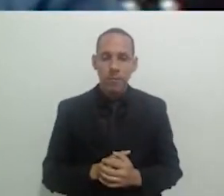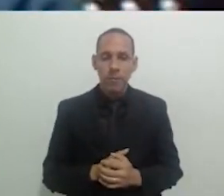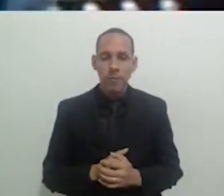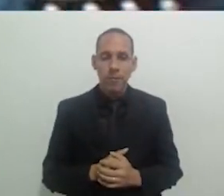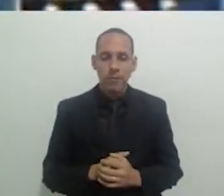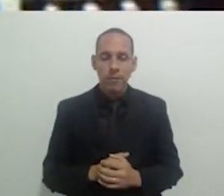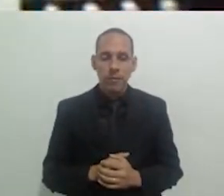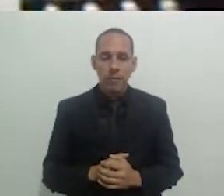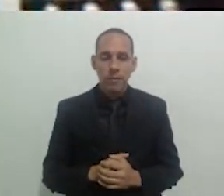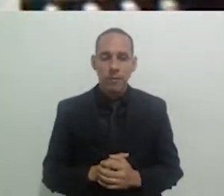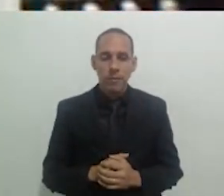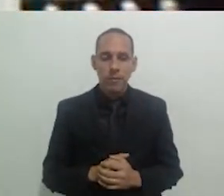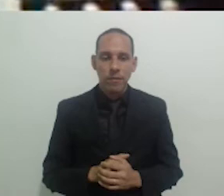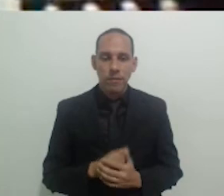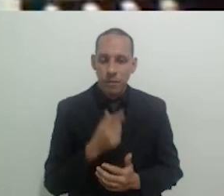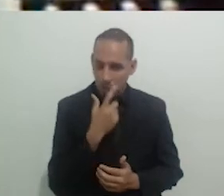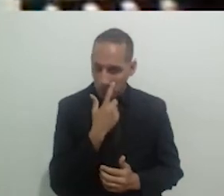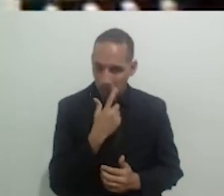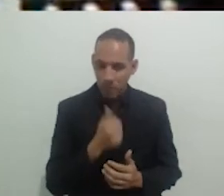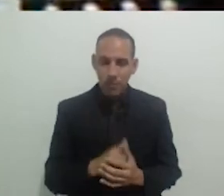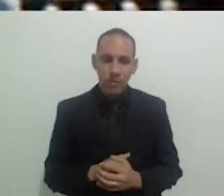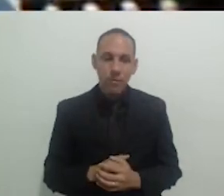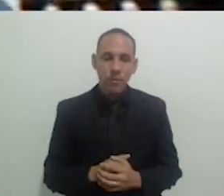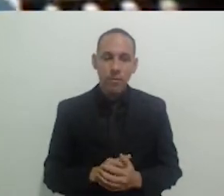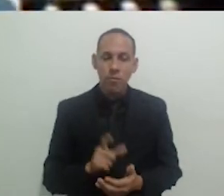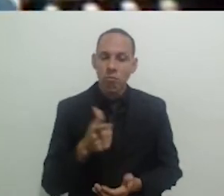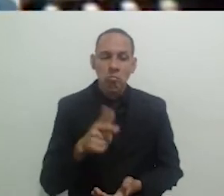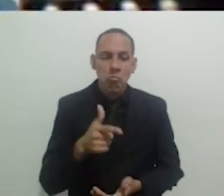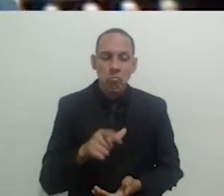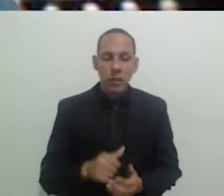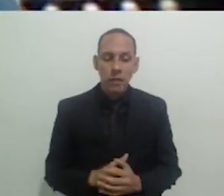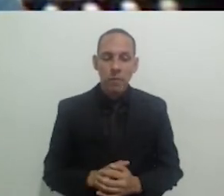Processo administrativo nós não temos.